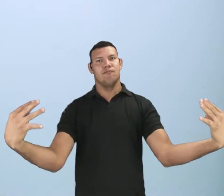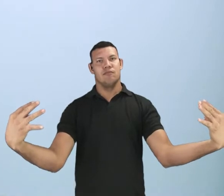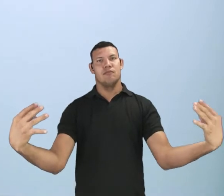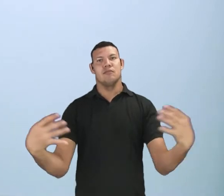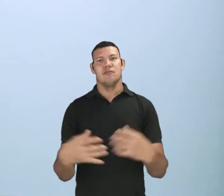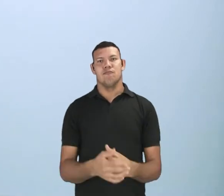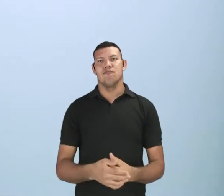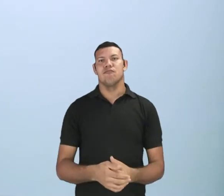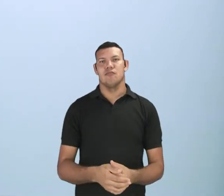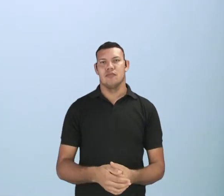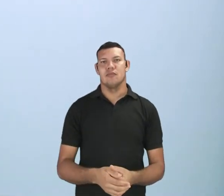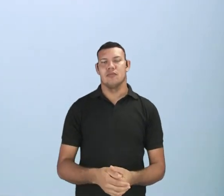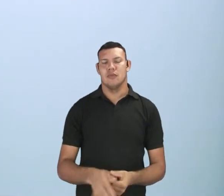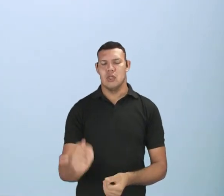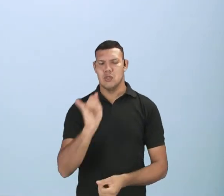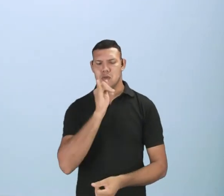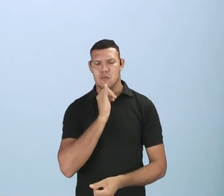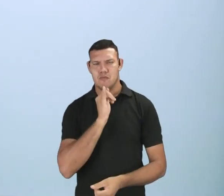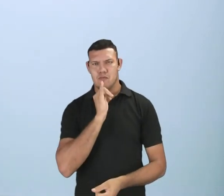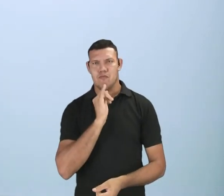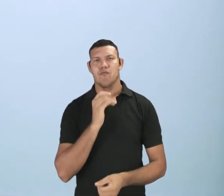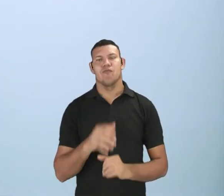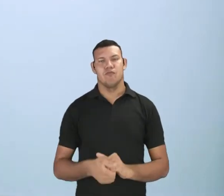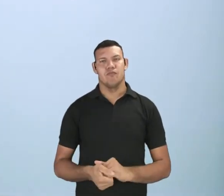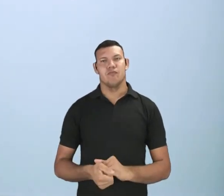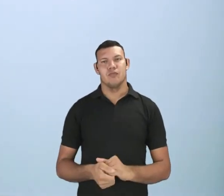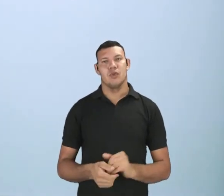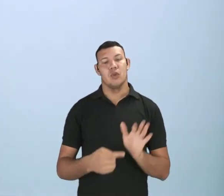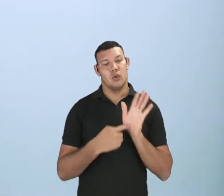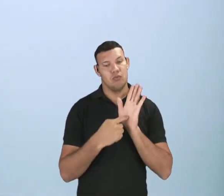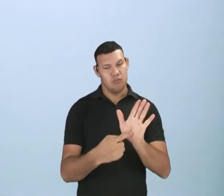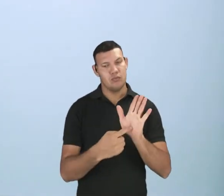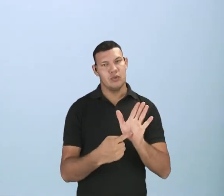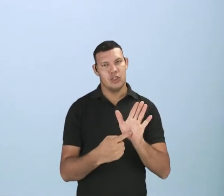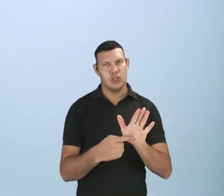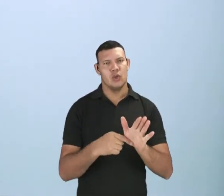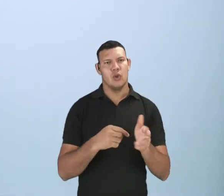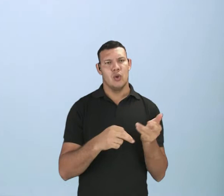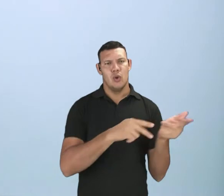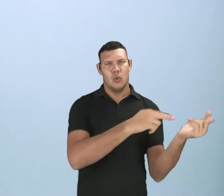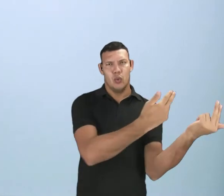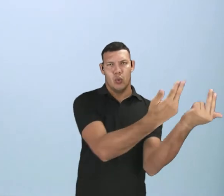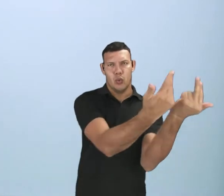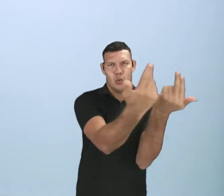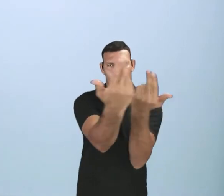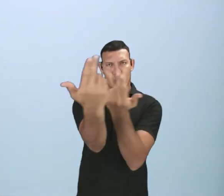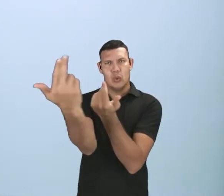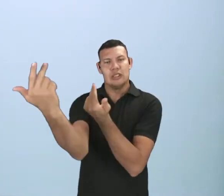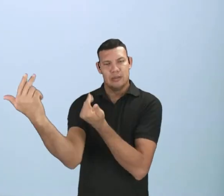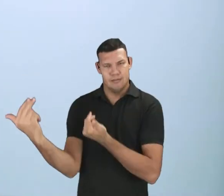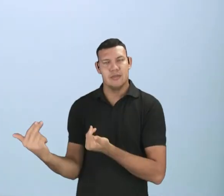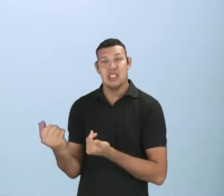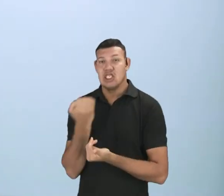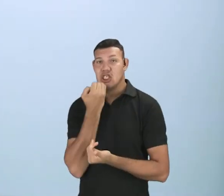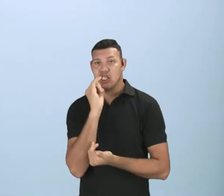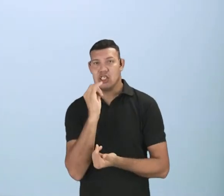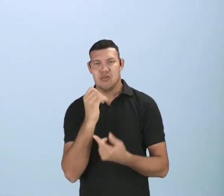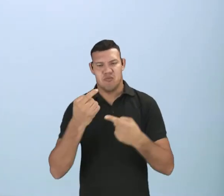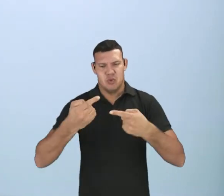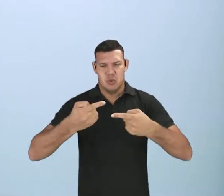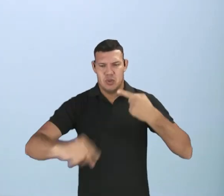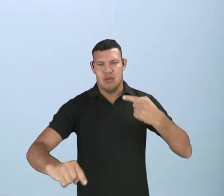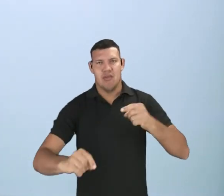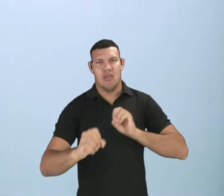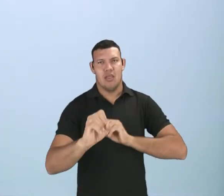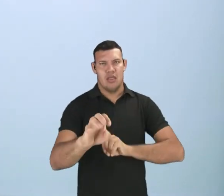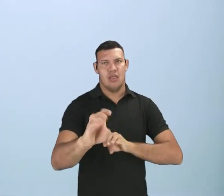chamados de hereges, para que não cometesse esse próprio crime. Então, todo aquele que discordava dos dogmas da doutrina